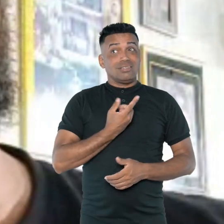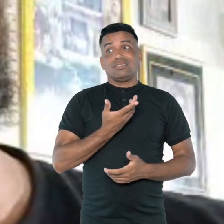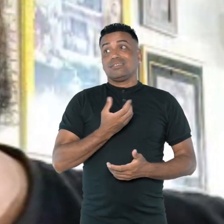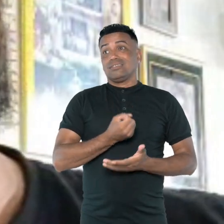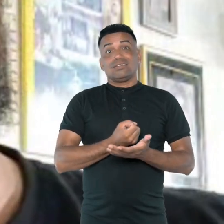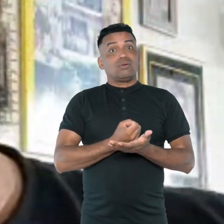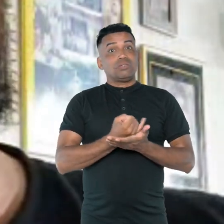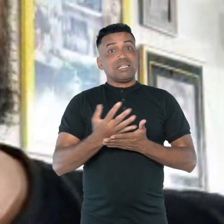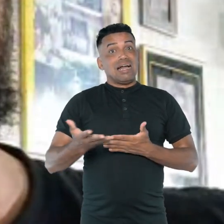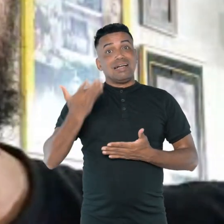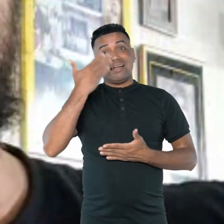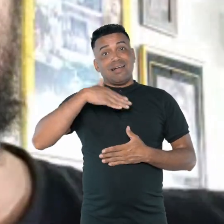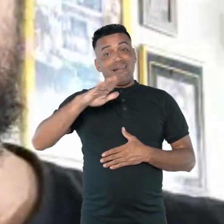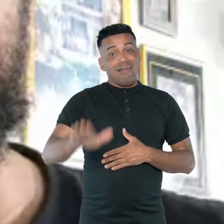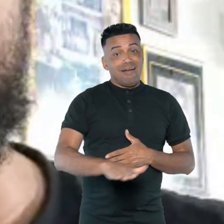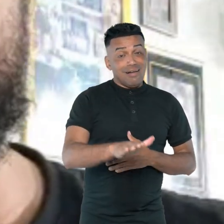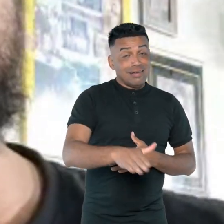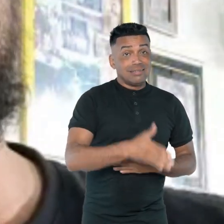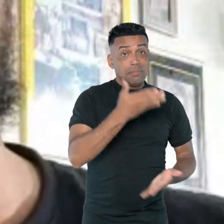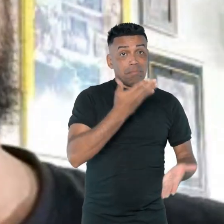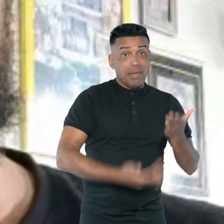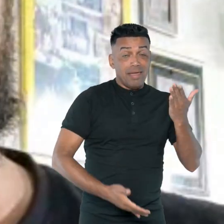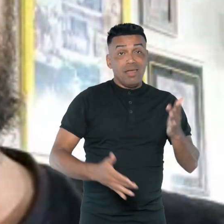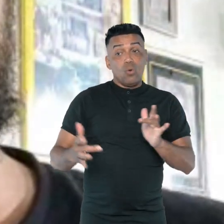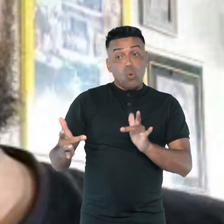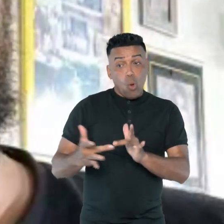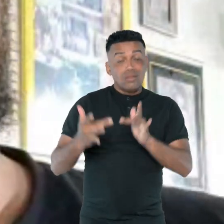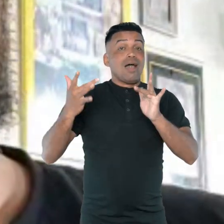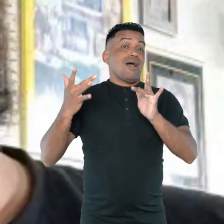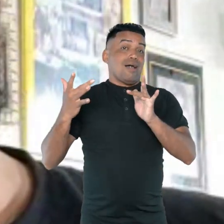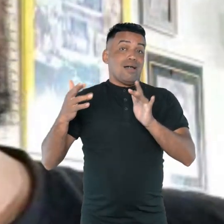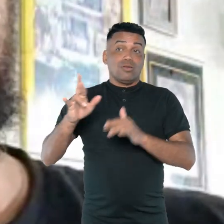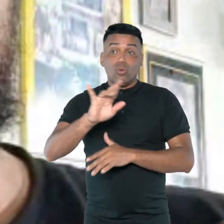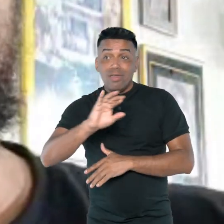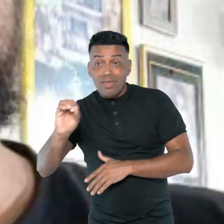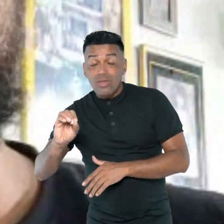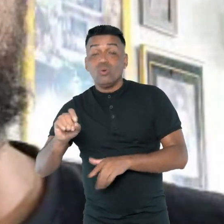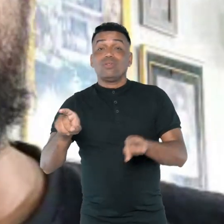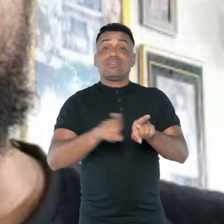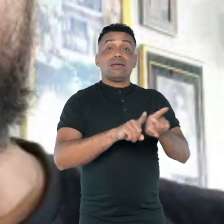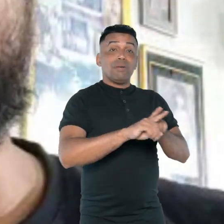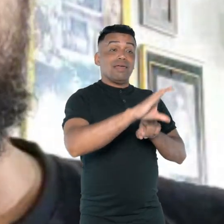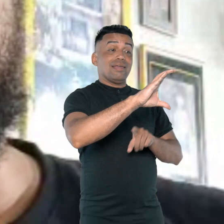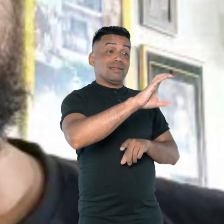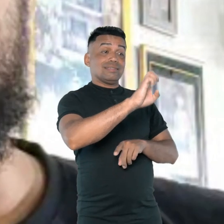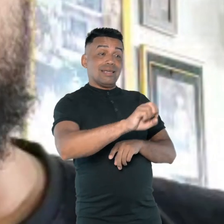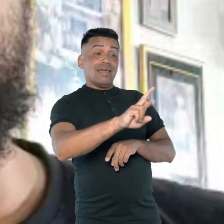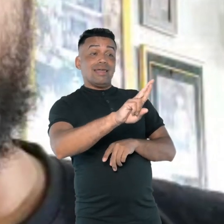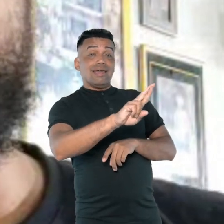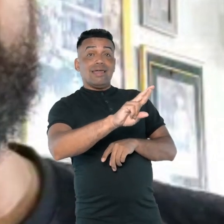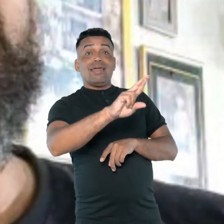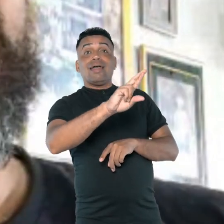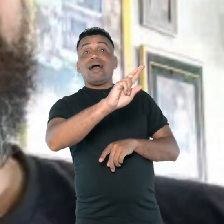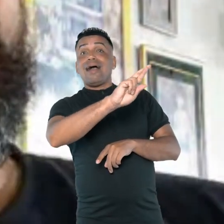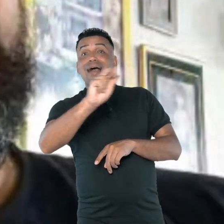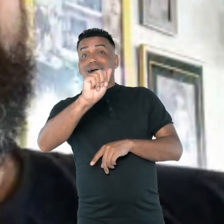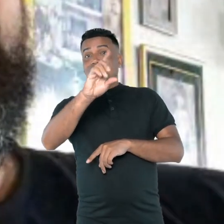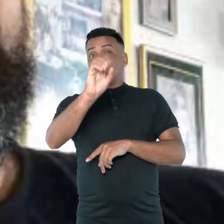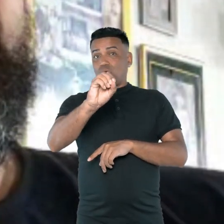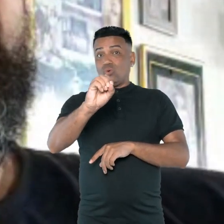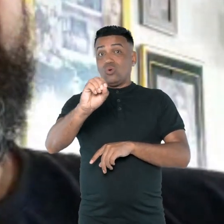percam o contato e o vínculo com o Rio São Francisco e com o Cerrado. O Cerrado é o nosso bioma mais ameaçado no